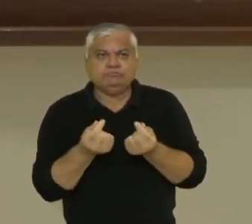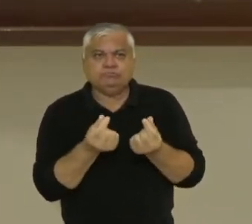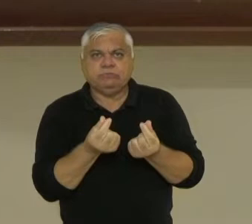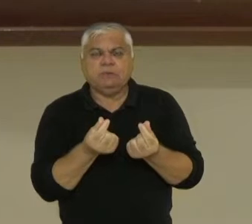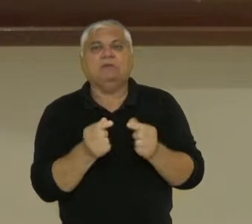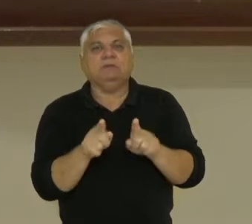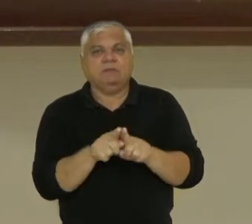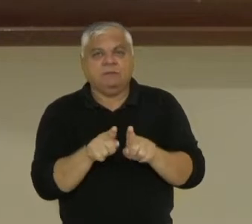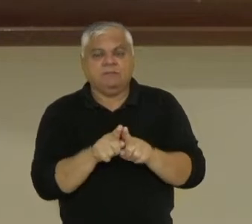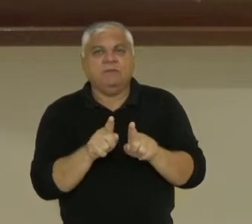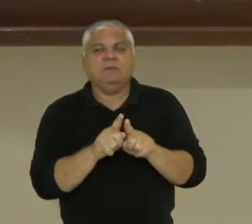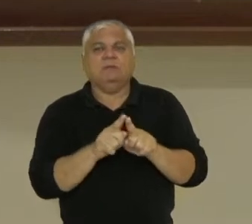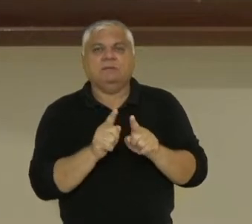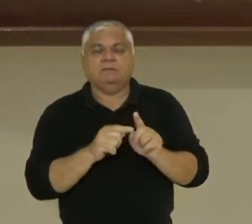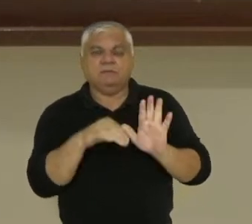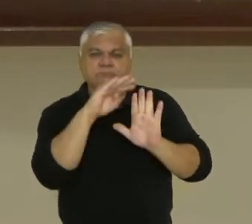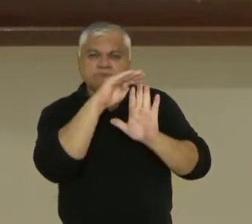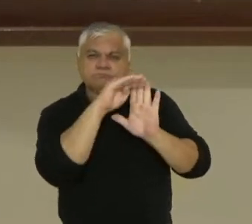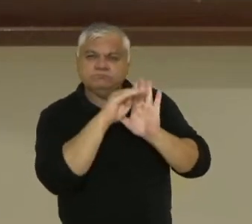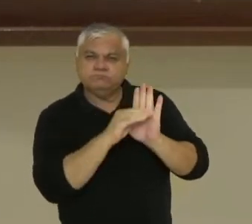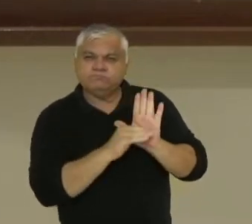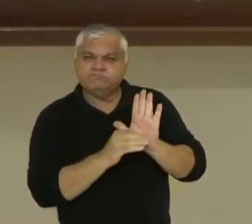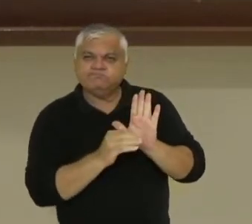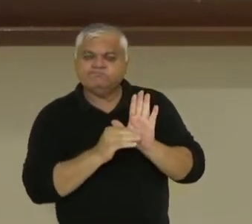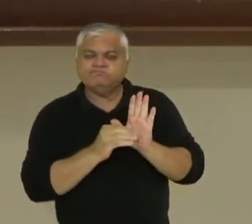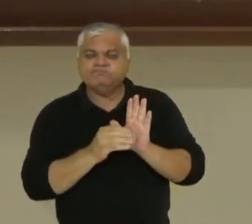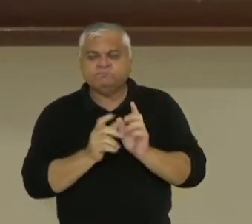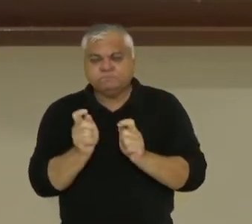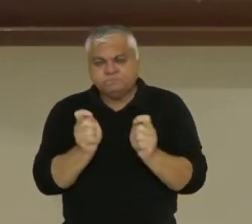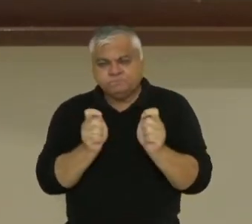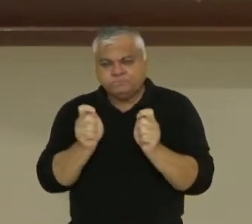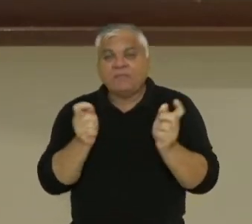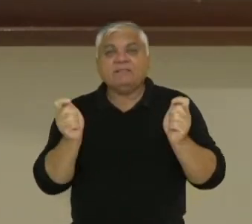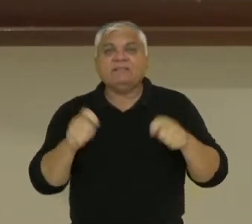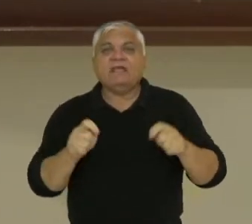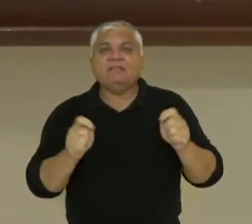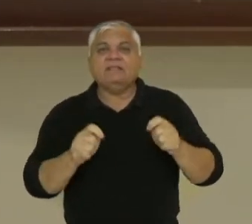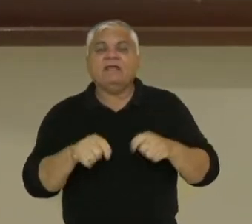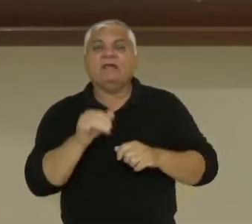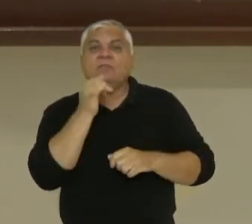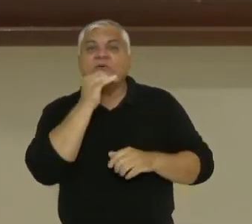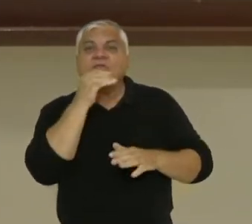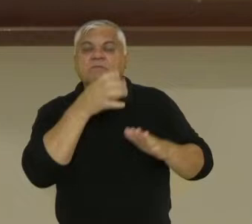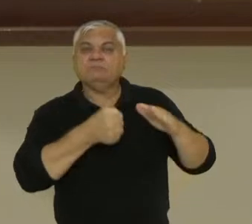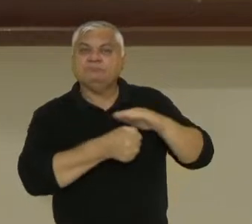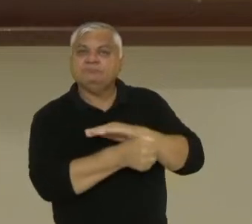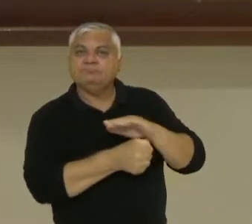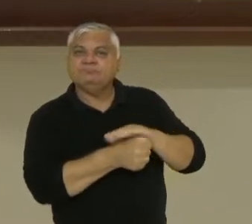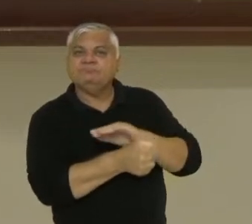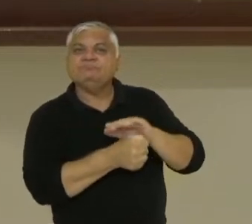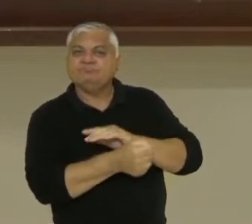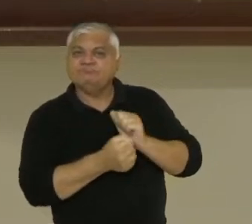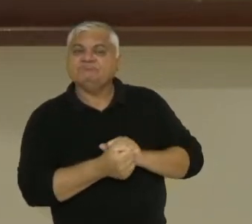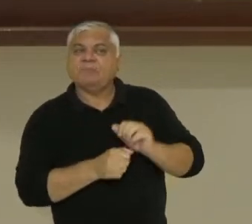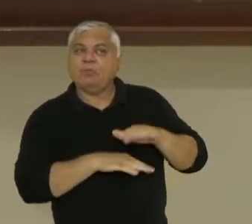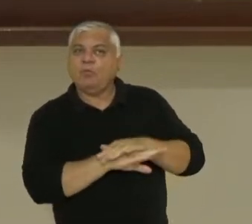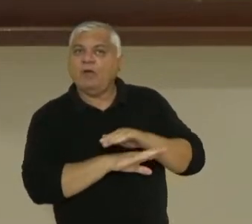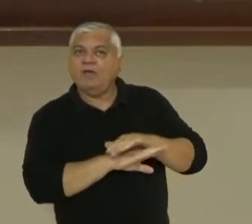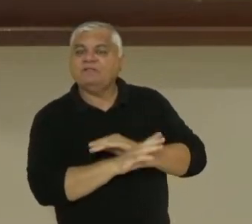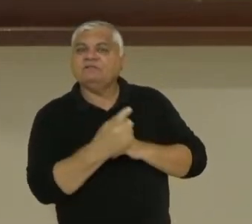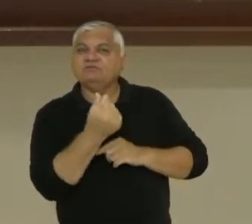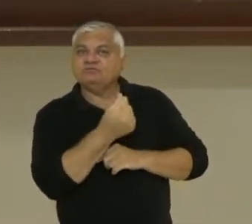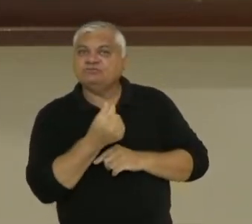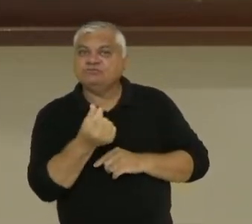seja, ter um orçamento, exatamente para a gente possibilitar a gente fazer os nossos investimentos. E nós vamos começar a